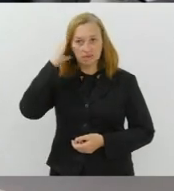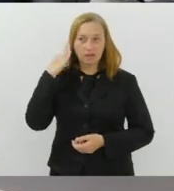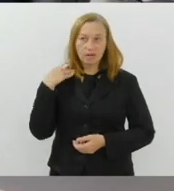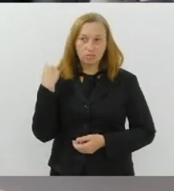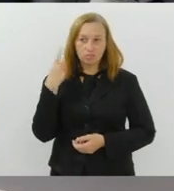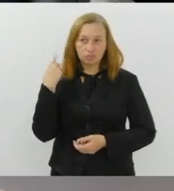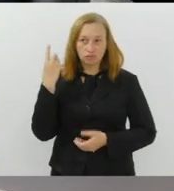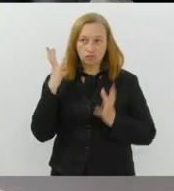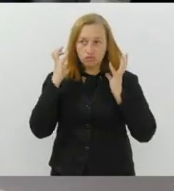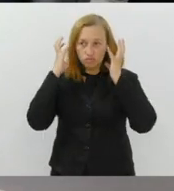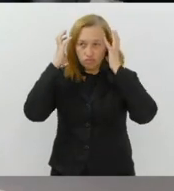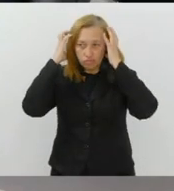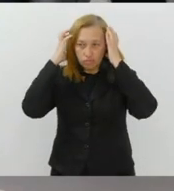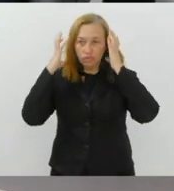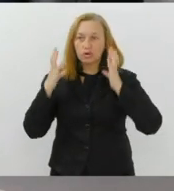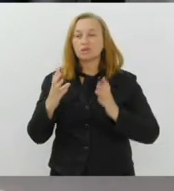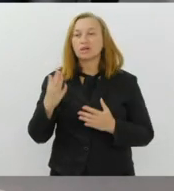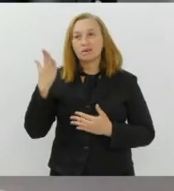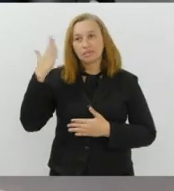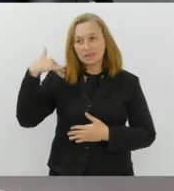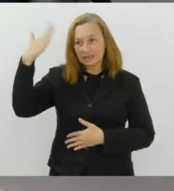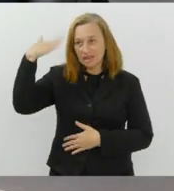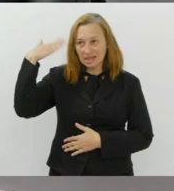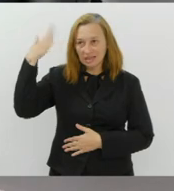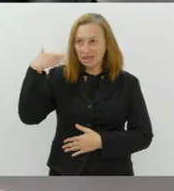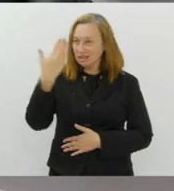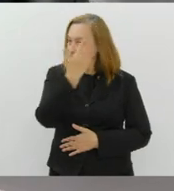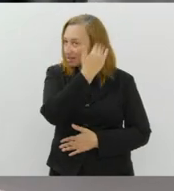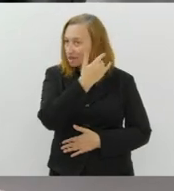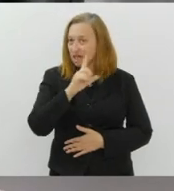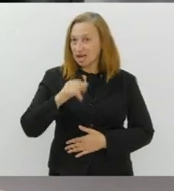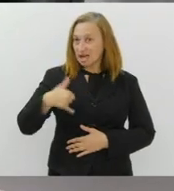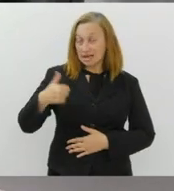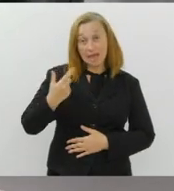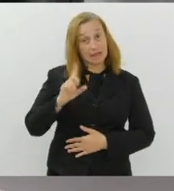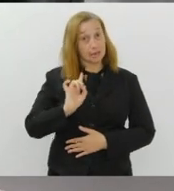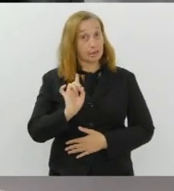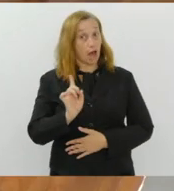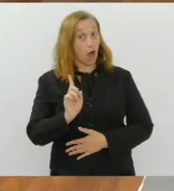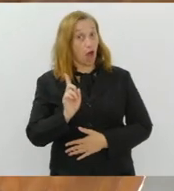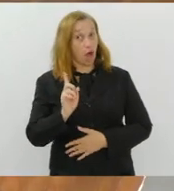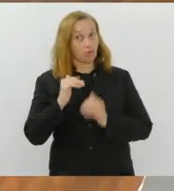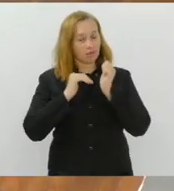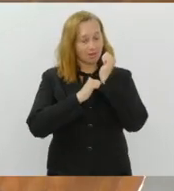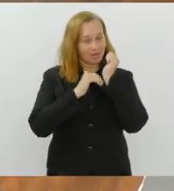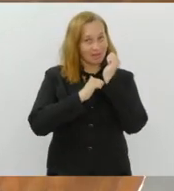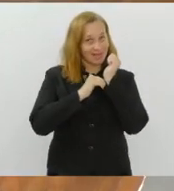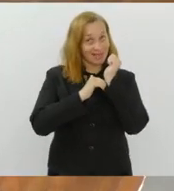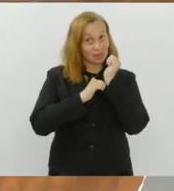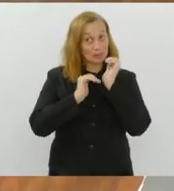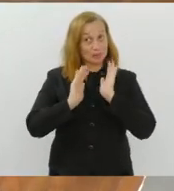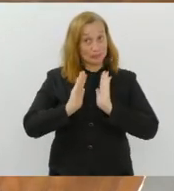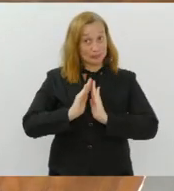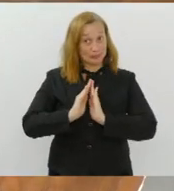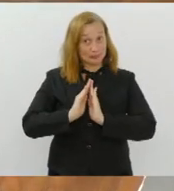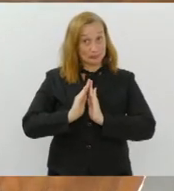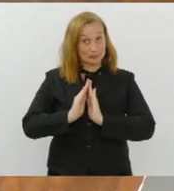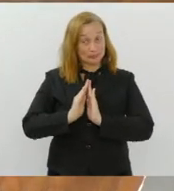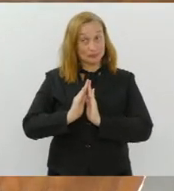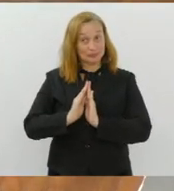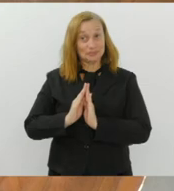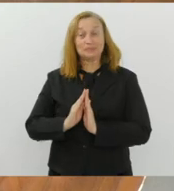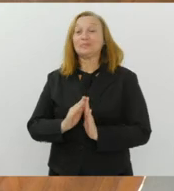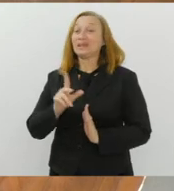crespo, cabelo pintado. Não vou falar a minha idade, porque essa questão de idade está rondando bastante